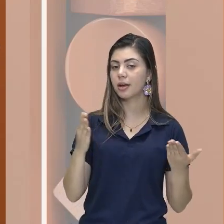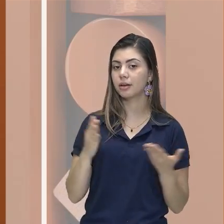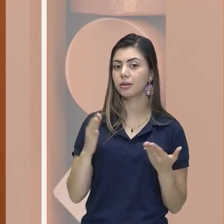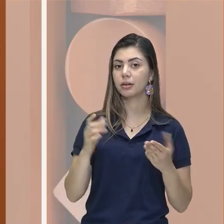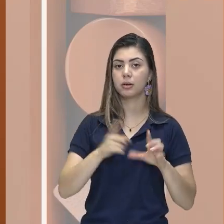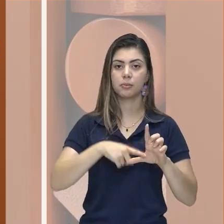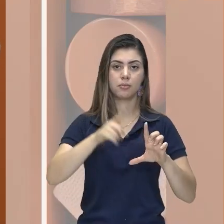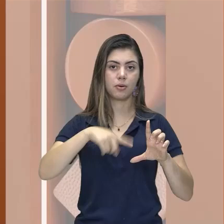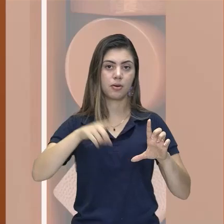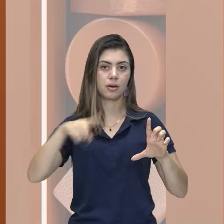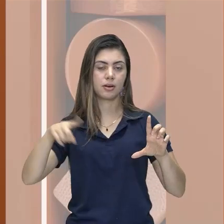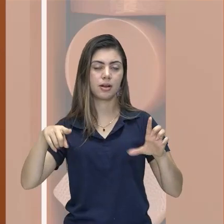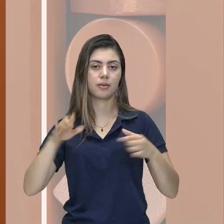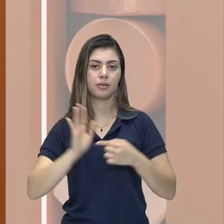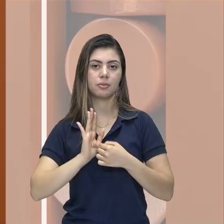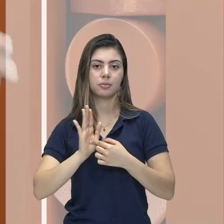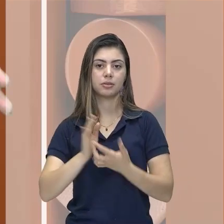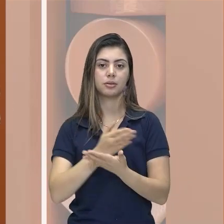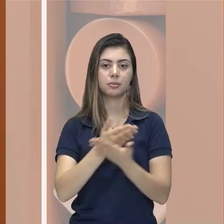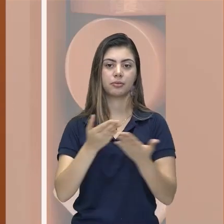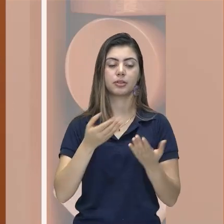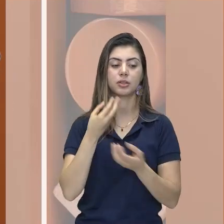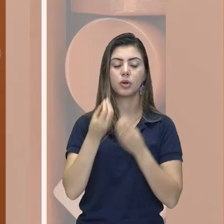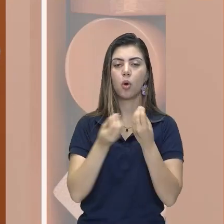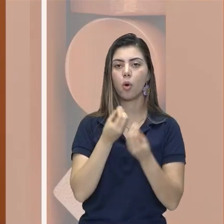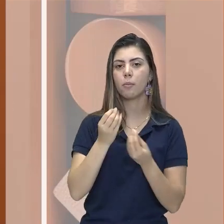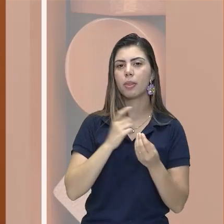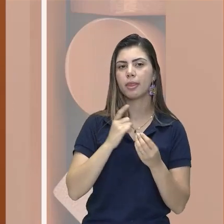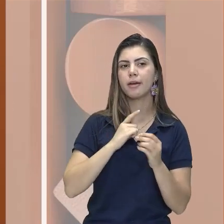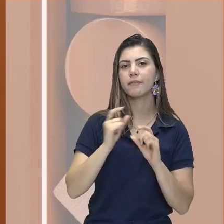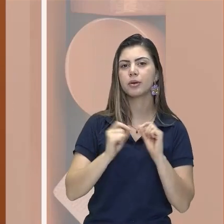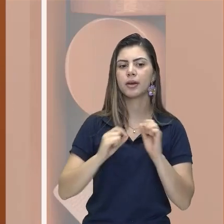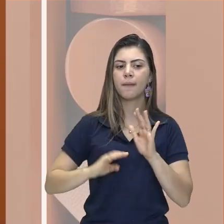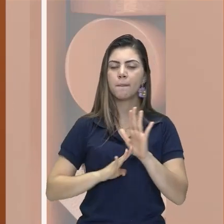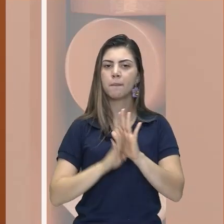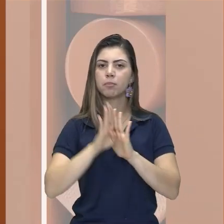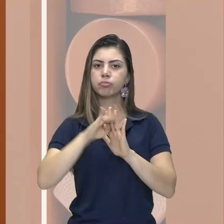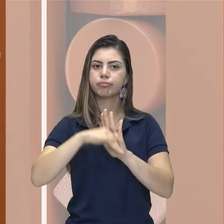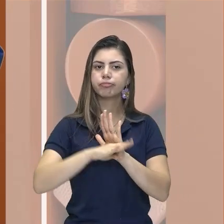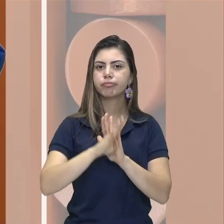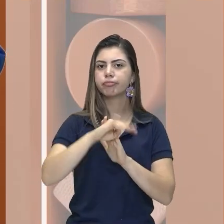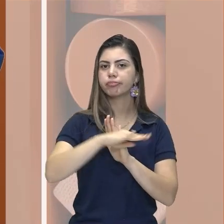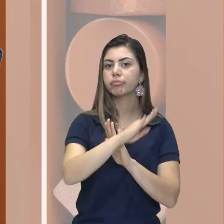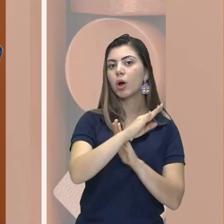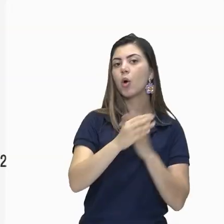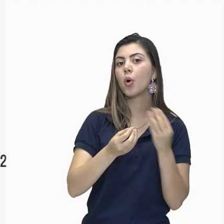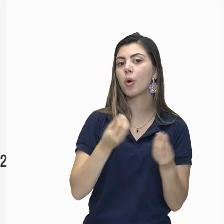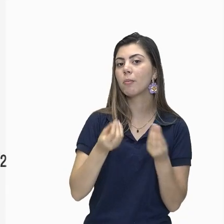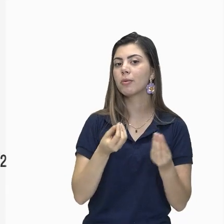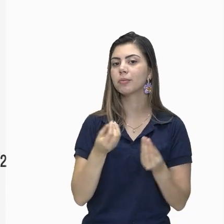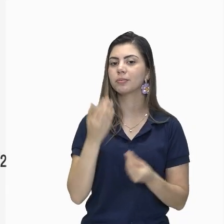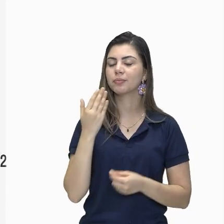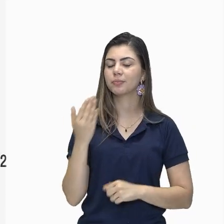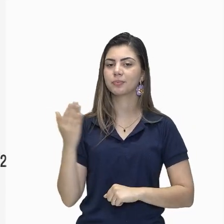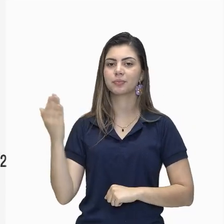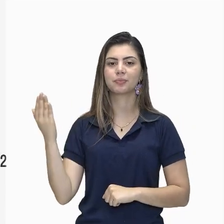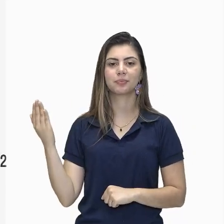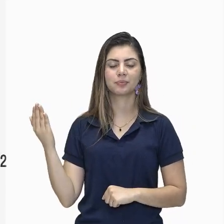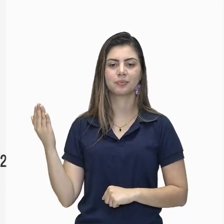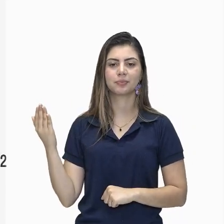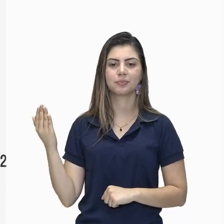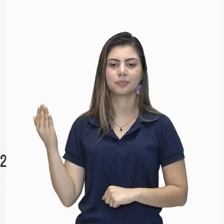gráfico para mostrar para vocês esse crescimento da população urbana no Brasil. Acompanhem